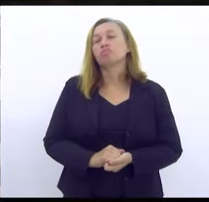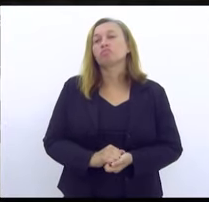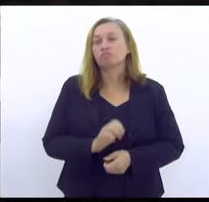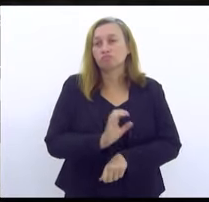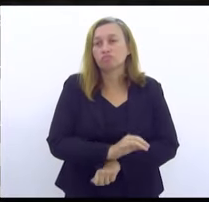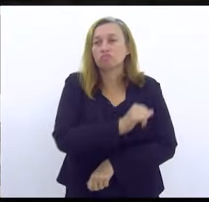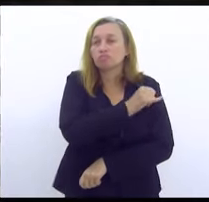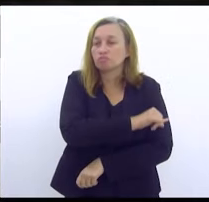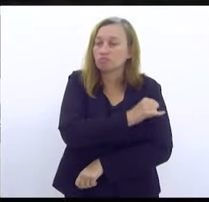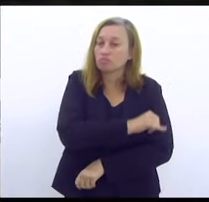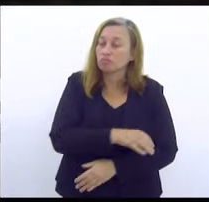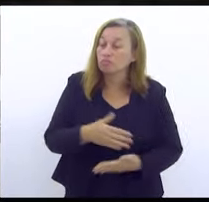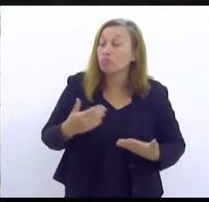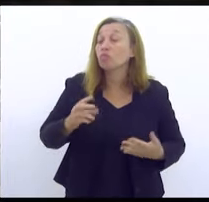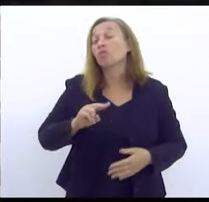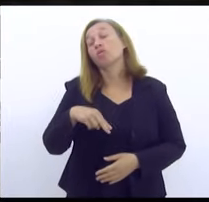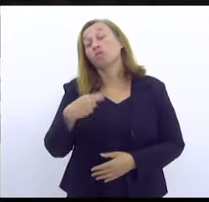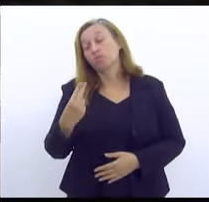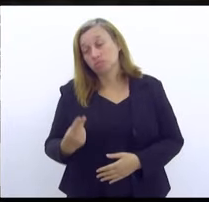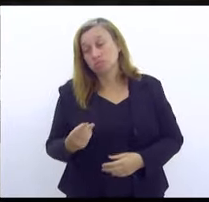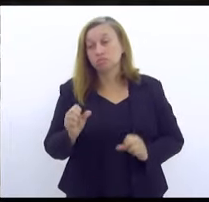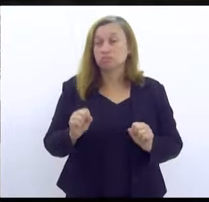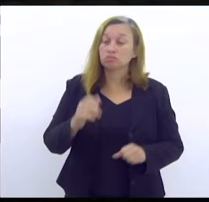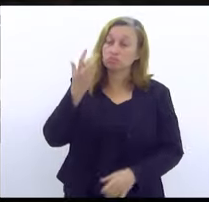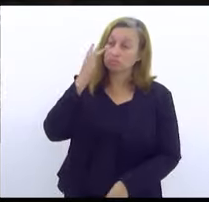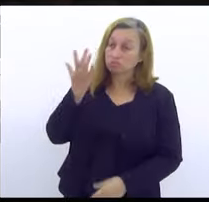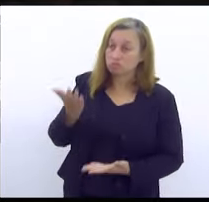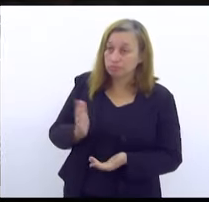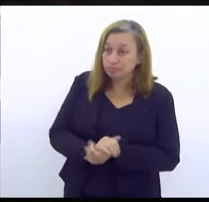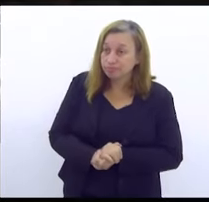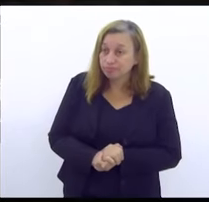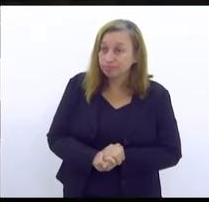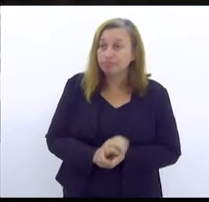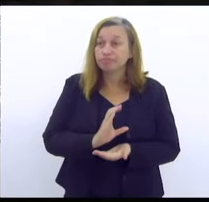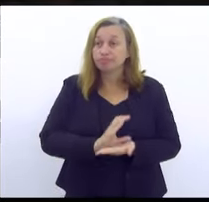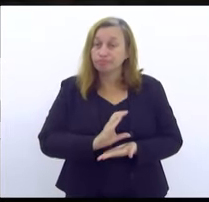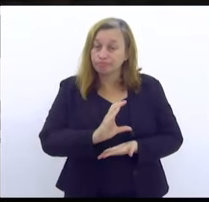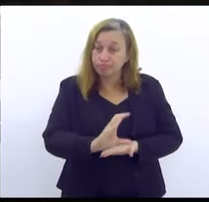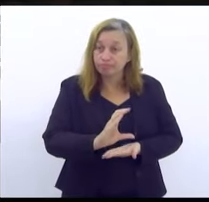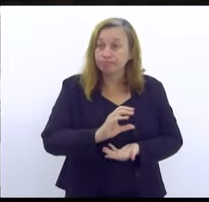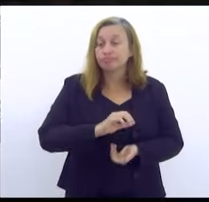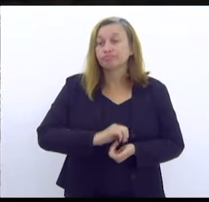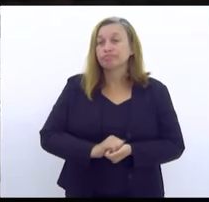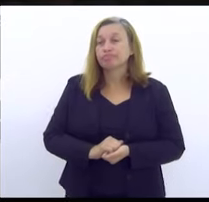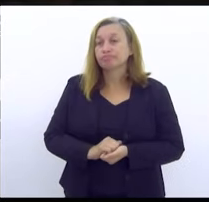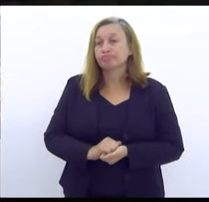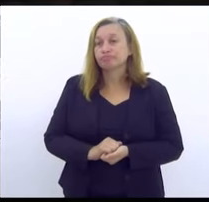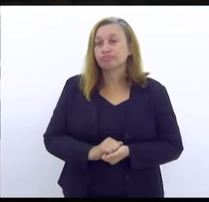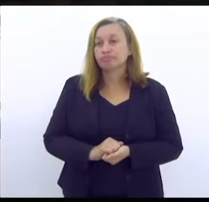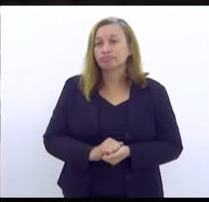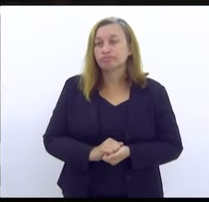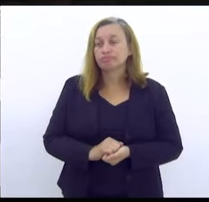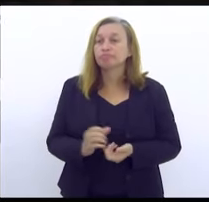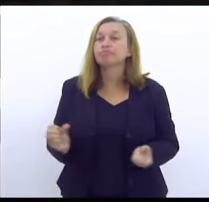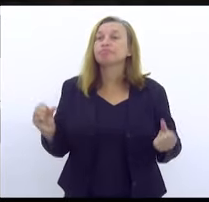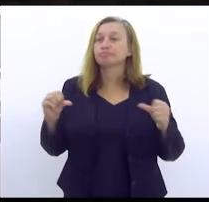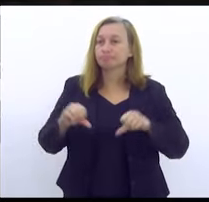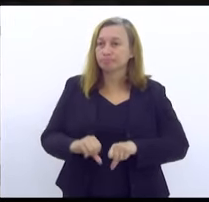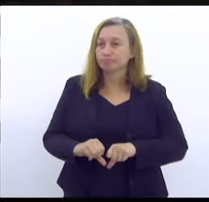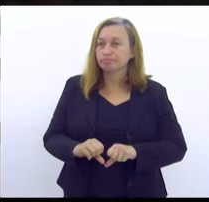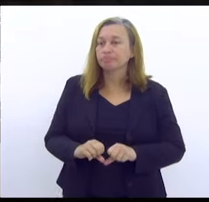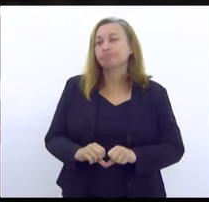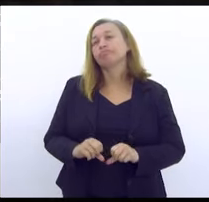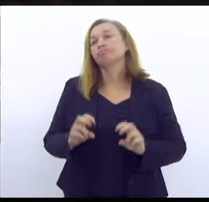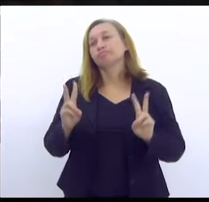Rio de Janeiro. Ou então eu posso achar que os recursos empenhados são para piorar a